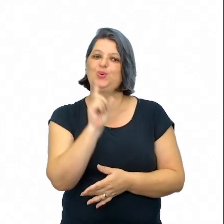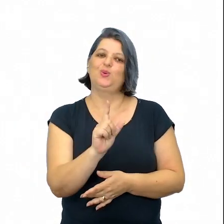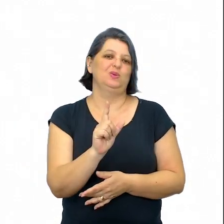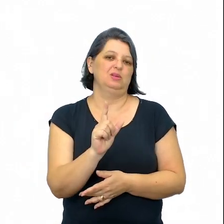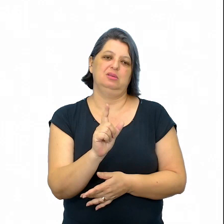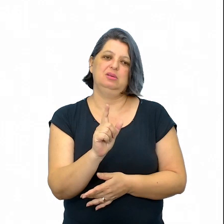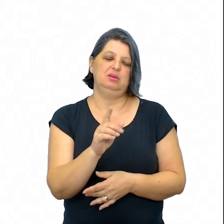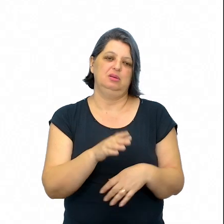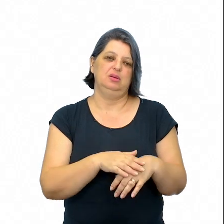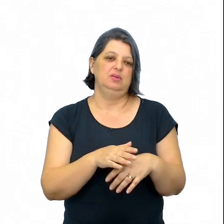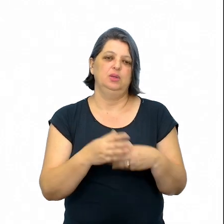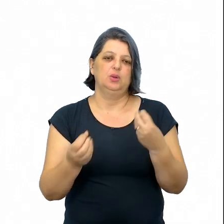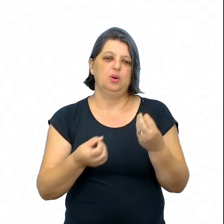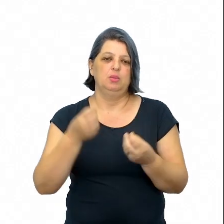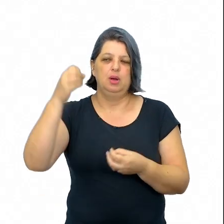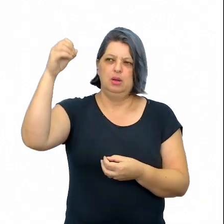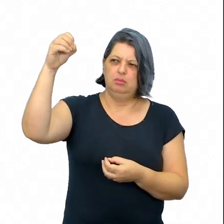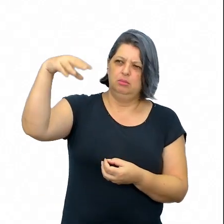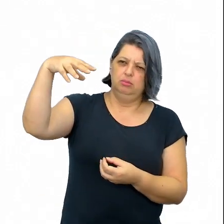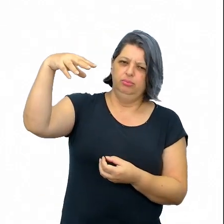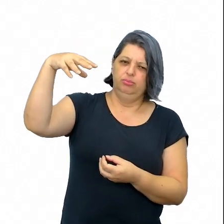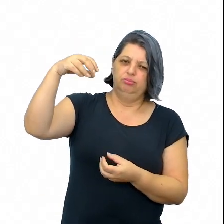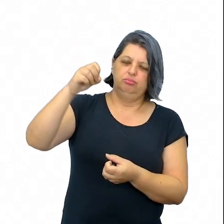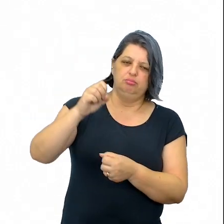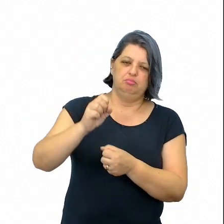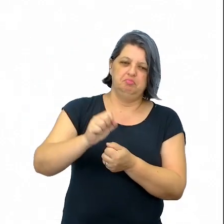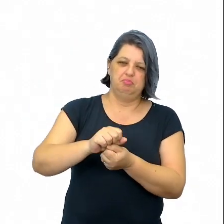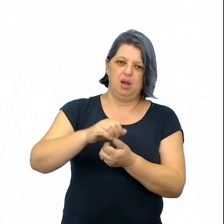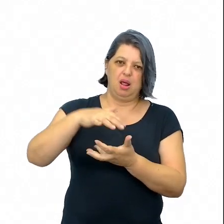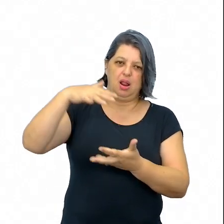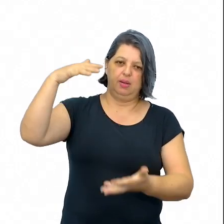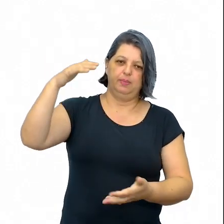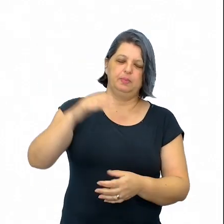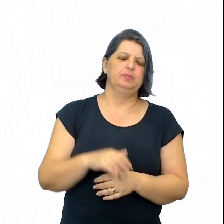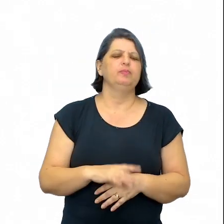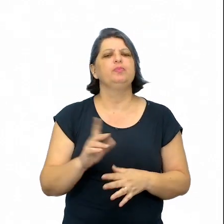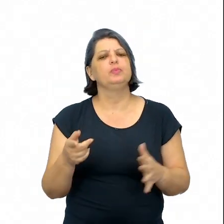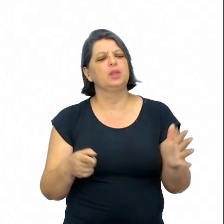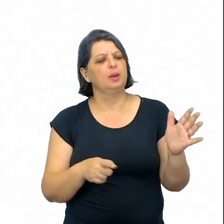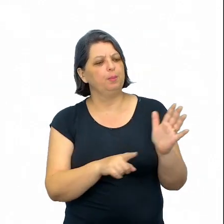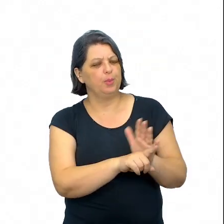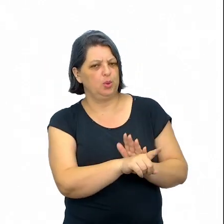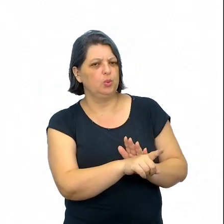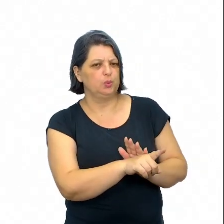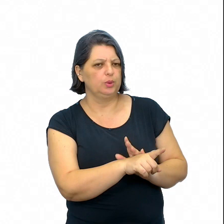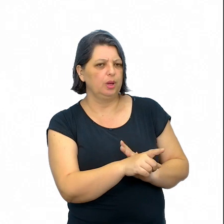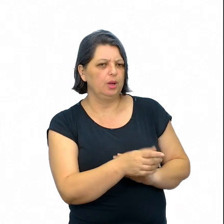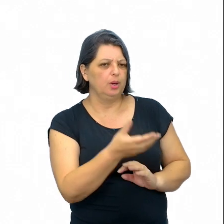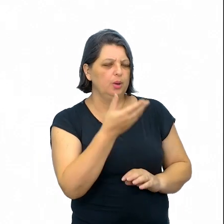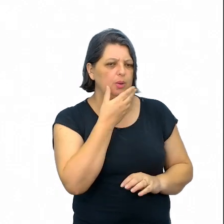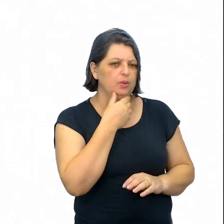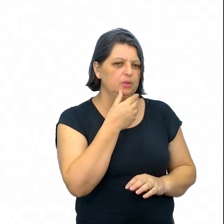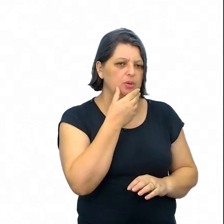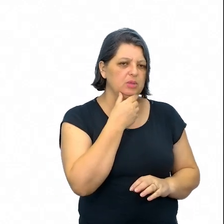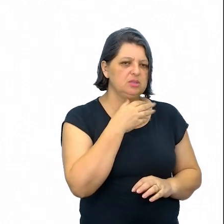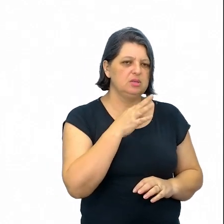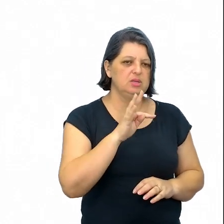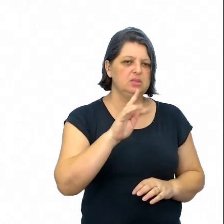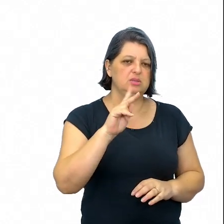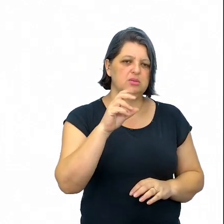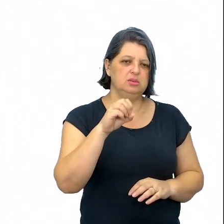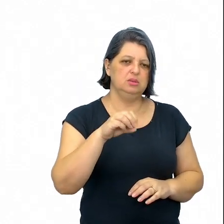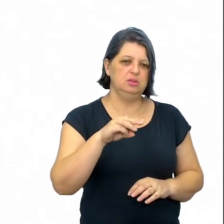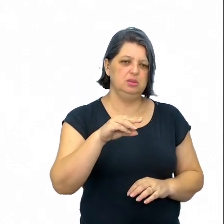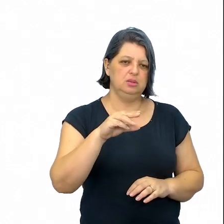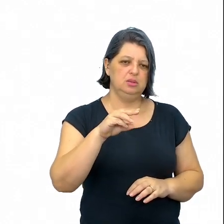o brilho, não conseguia ficar algum tempo, né? E aí uma vez perguntaram para um desses cientistas, no caso Thomas Edison, como que eles já